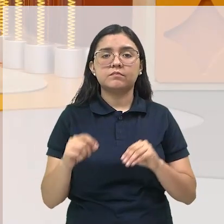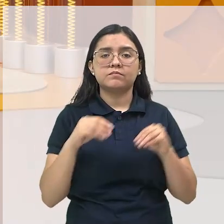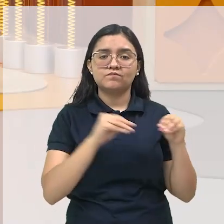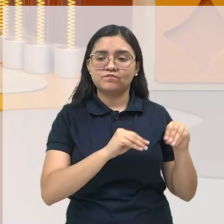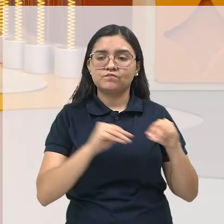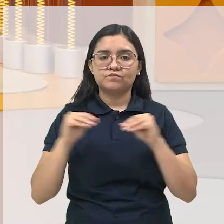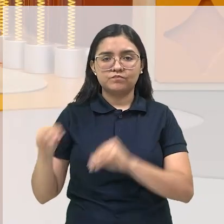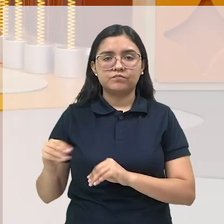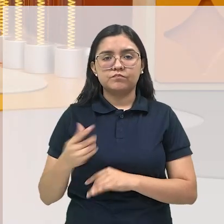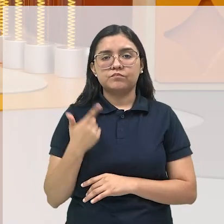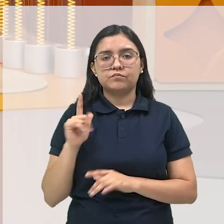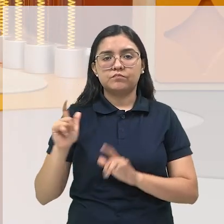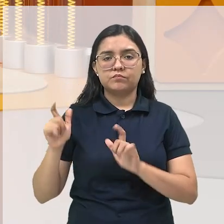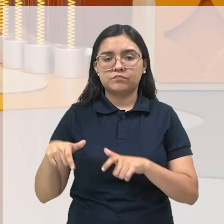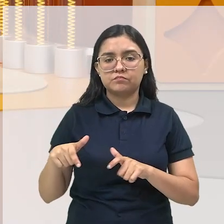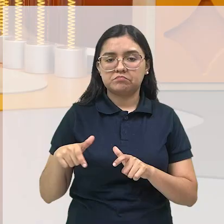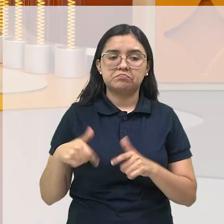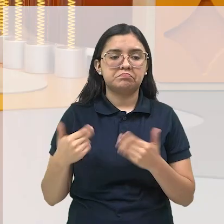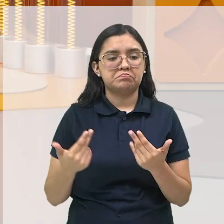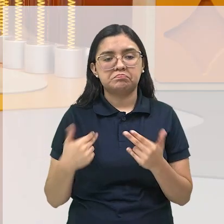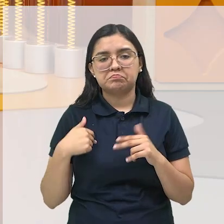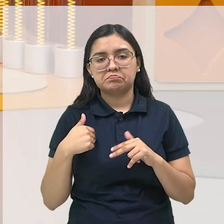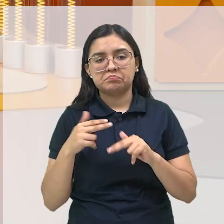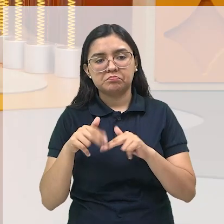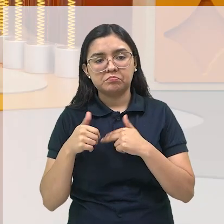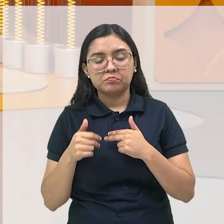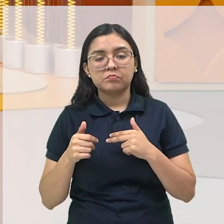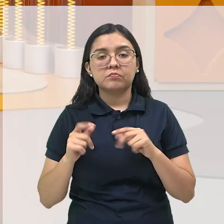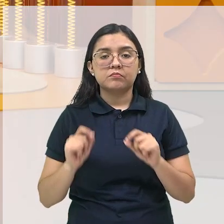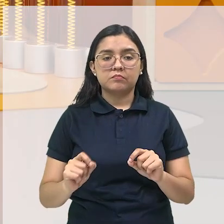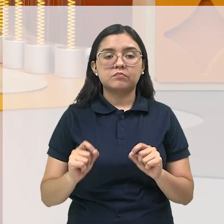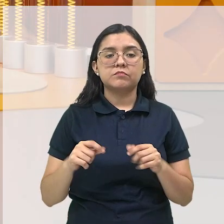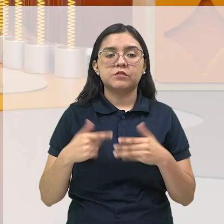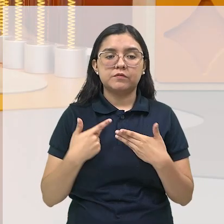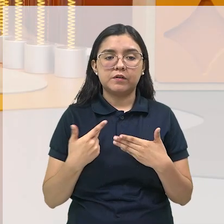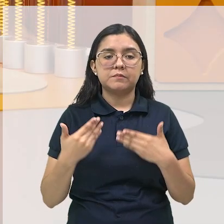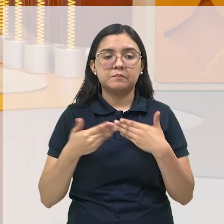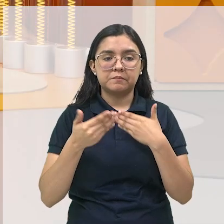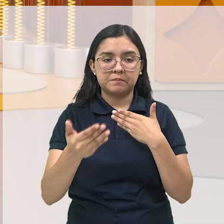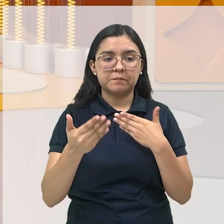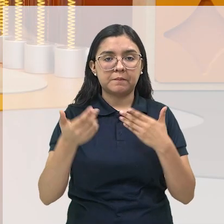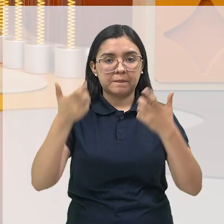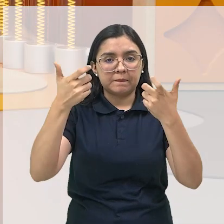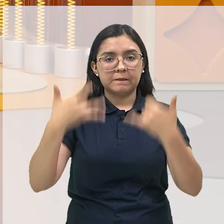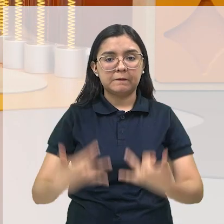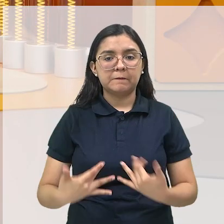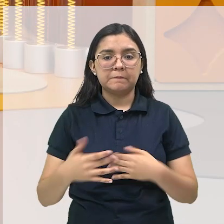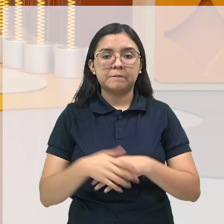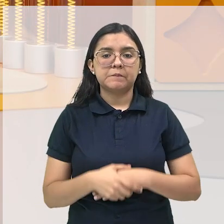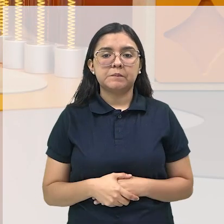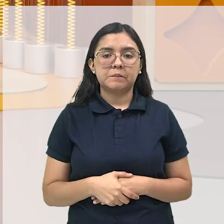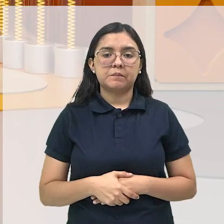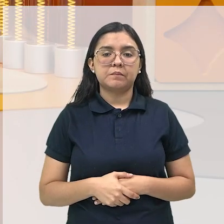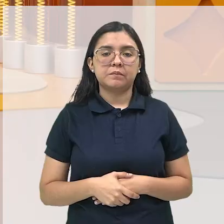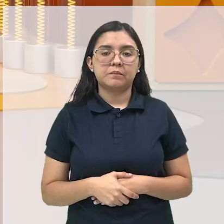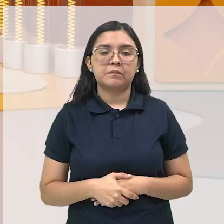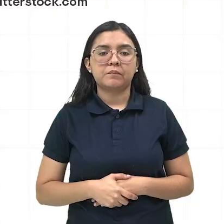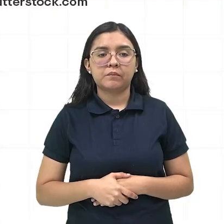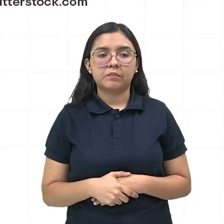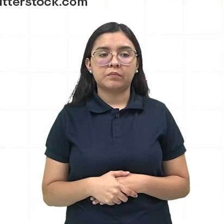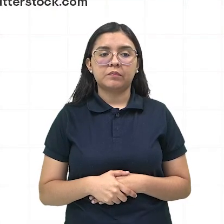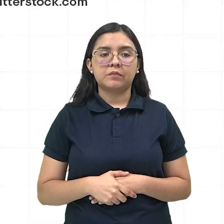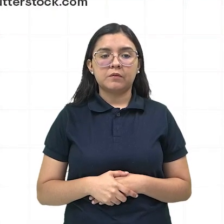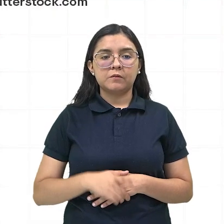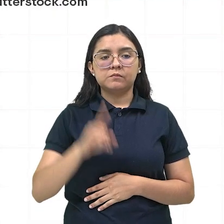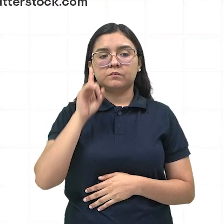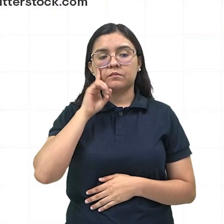da saída, né, por algum motivo que a gente vai continuar aí comentando mais para frente, tá? Vamos dar uma olhada na próxima